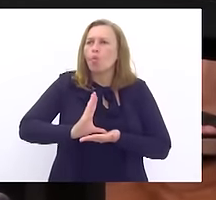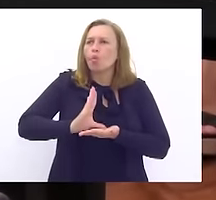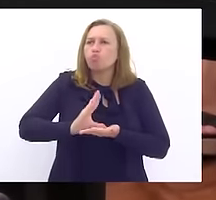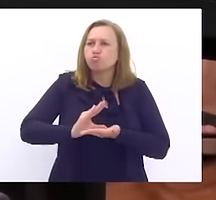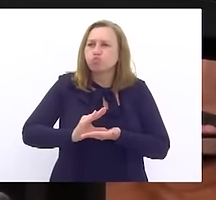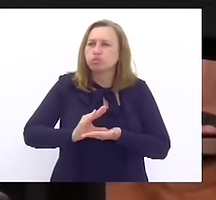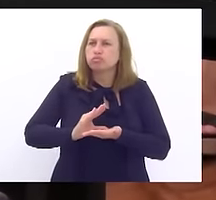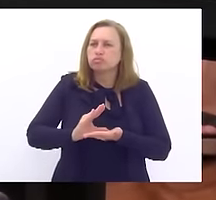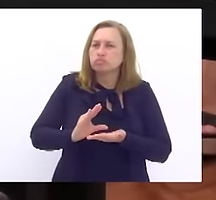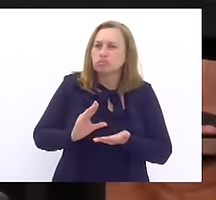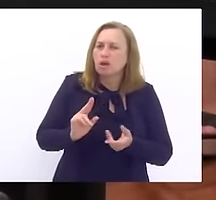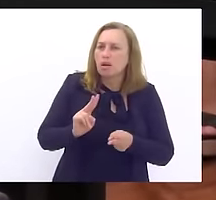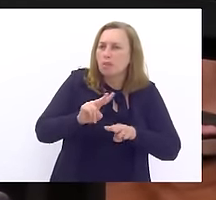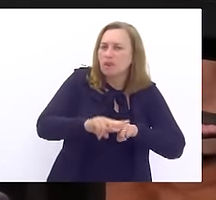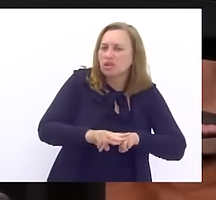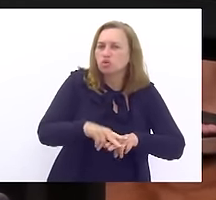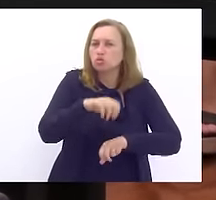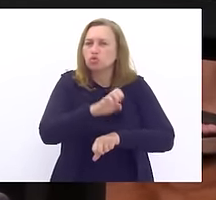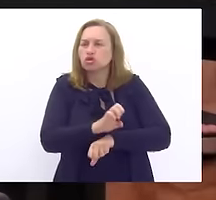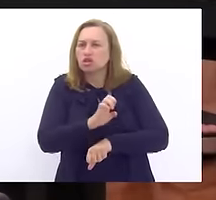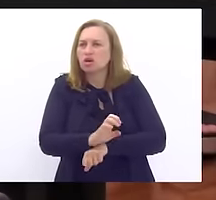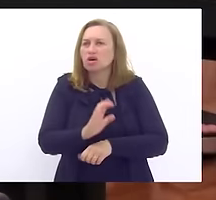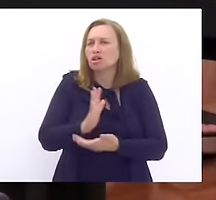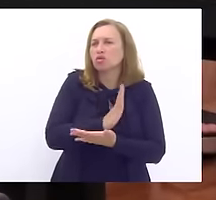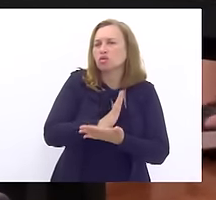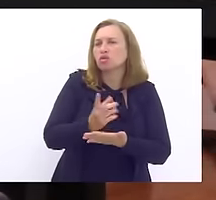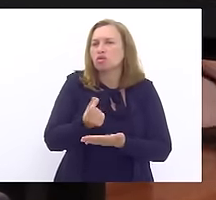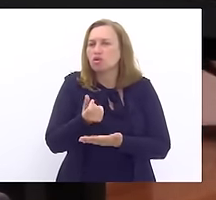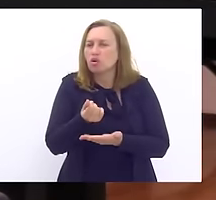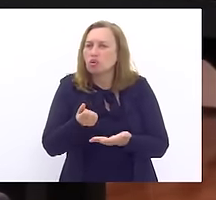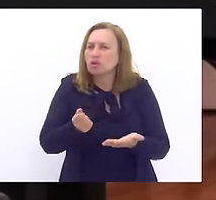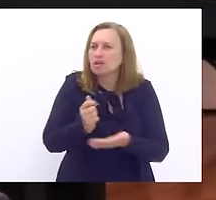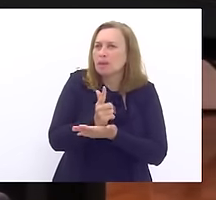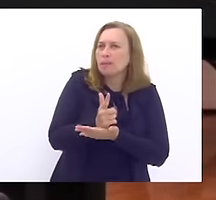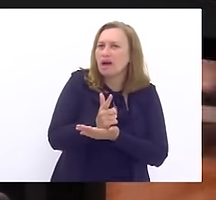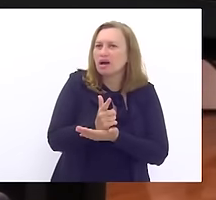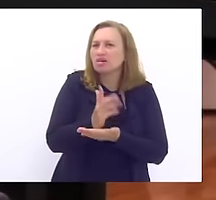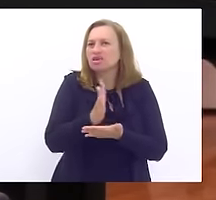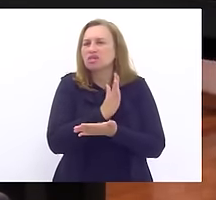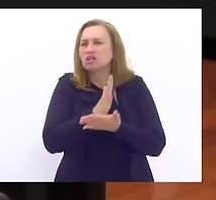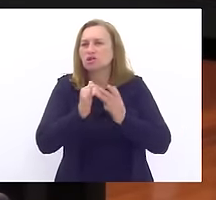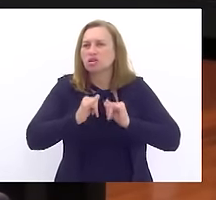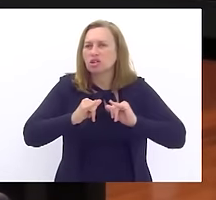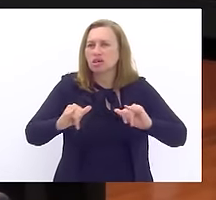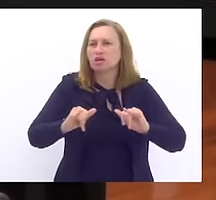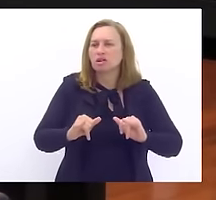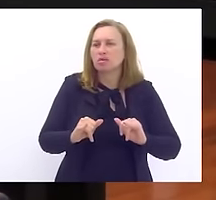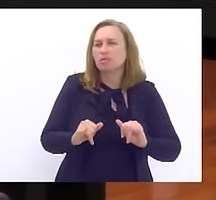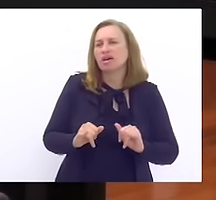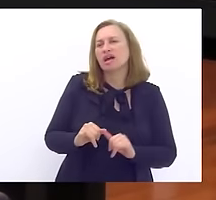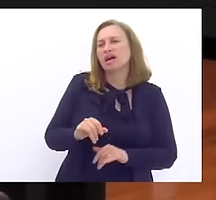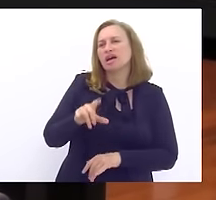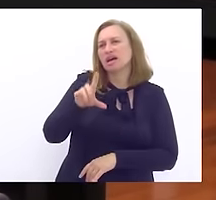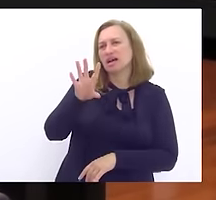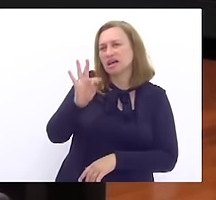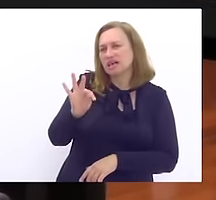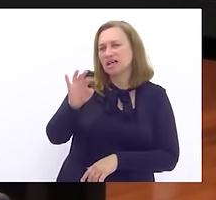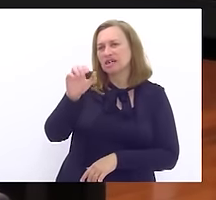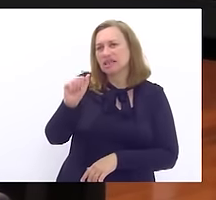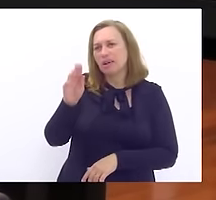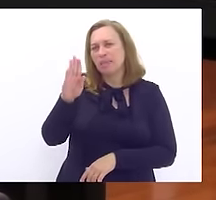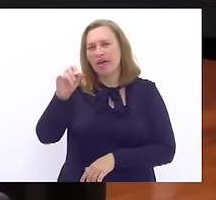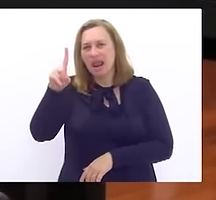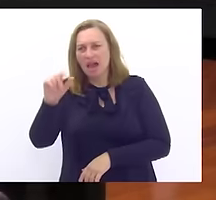do Estado Talvez os valores a serem pago É porque os valores são são declarados pela tabela soar o Detro não paga